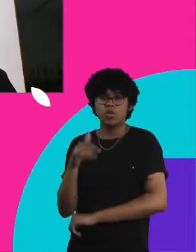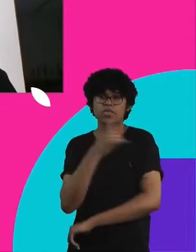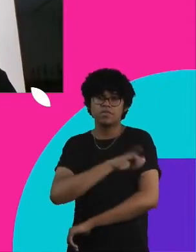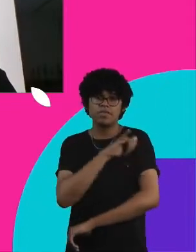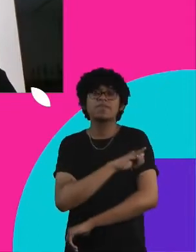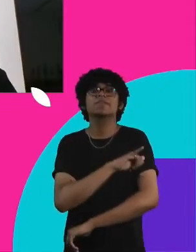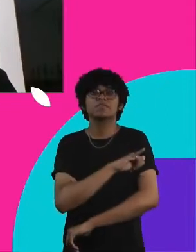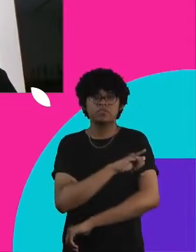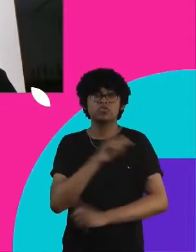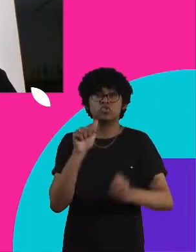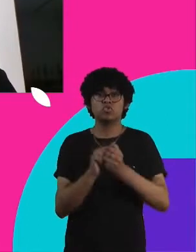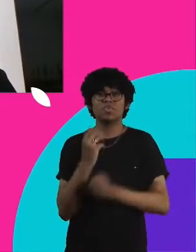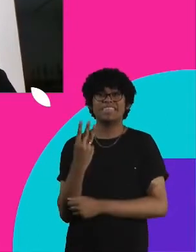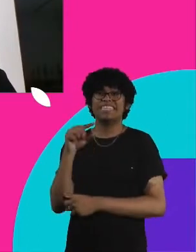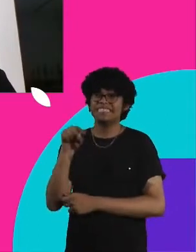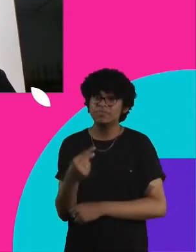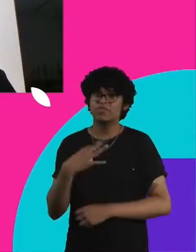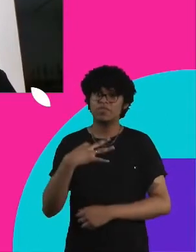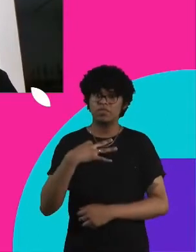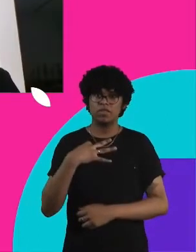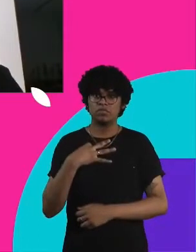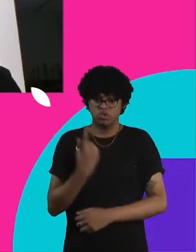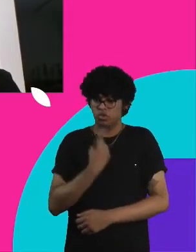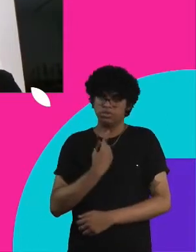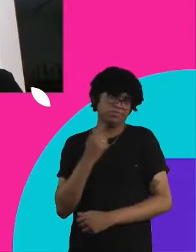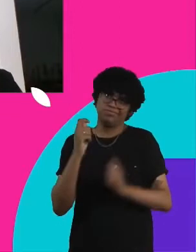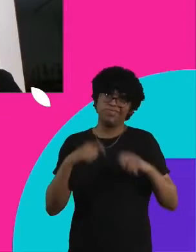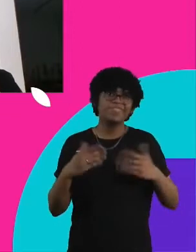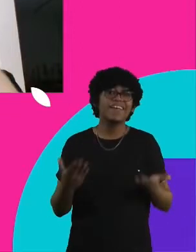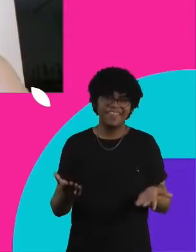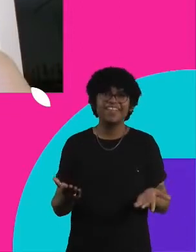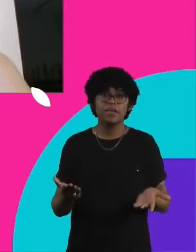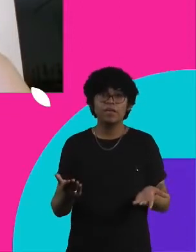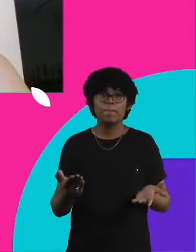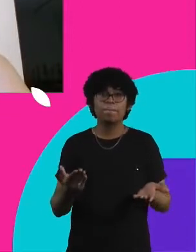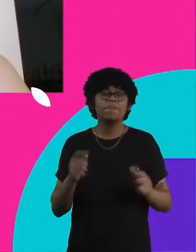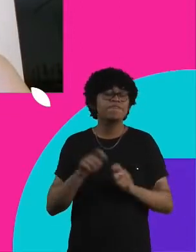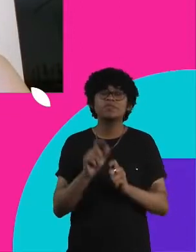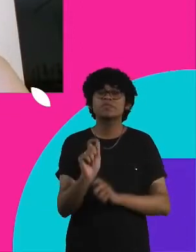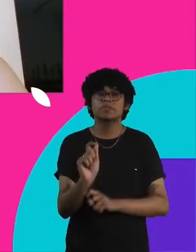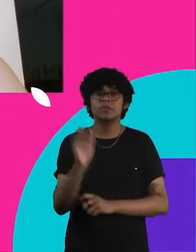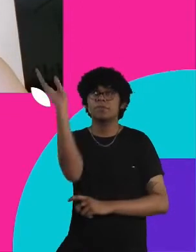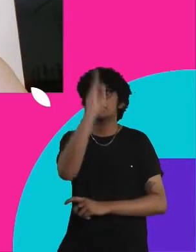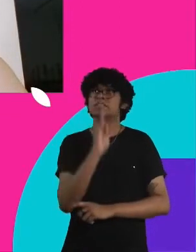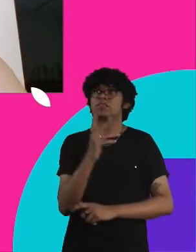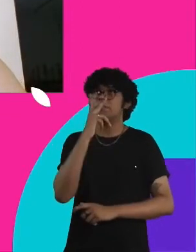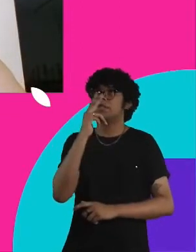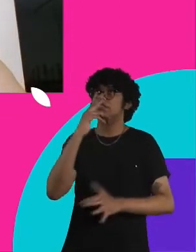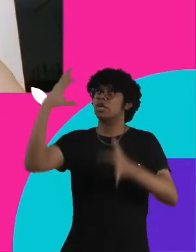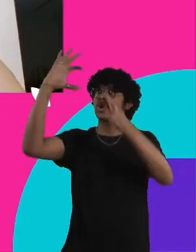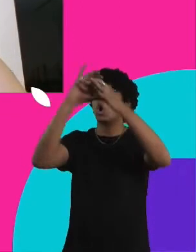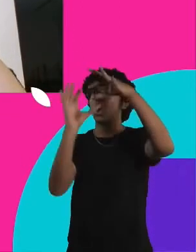3 mil voluntários. Ninguém faz nada sozinho. O que a gente fez? Basicamente, a gente fez no Brasil inteiro uma conexão entre quem